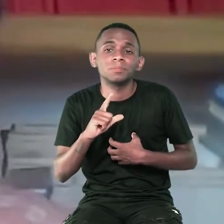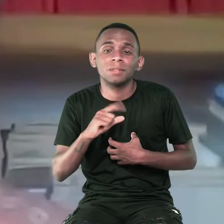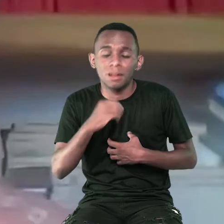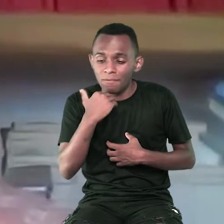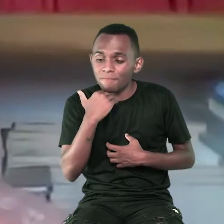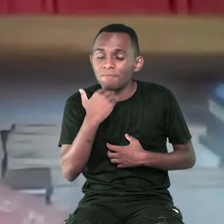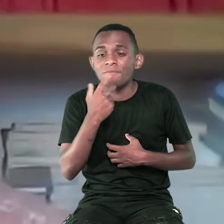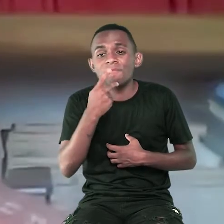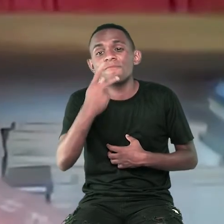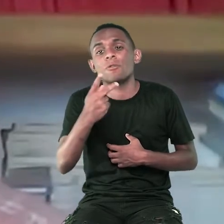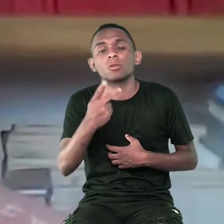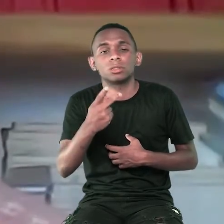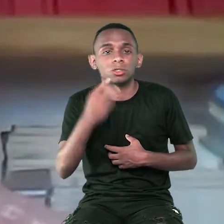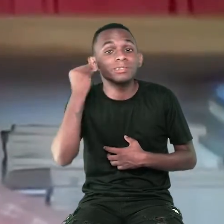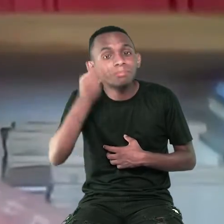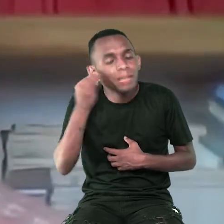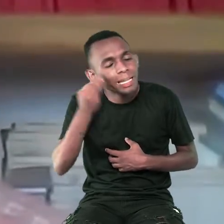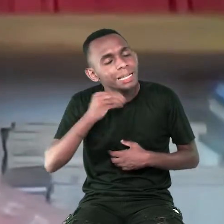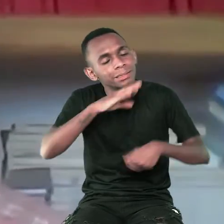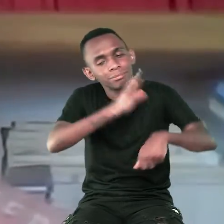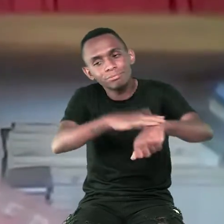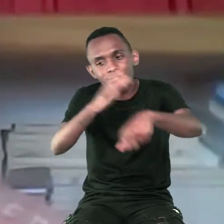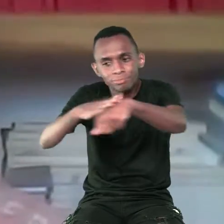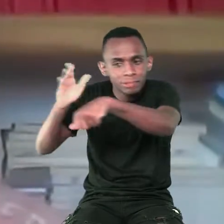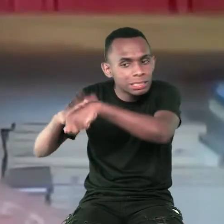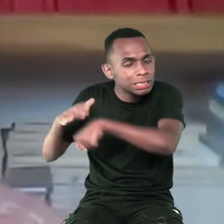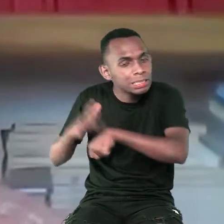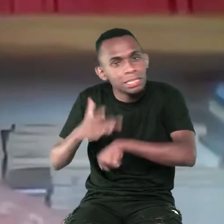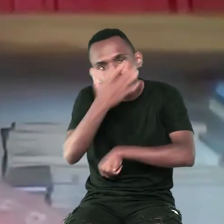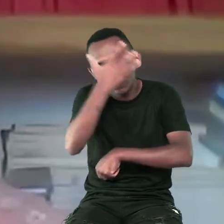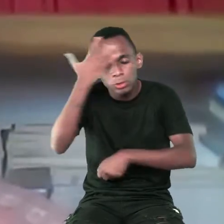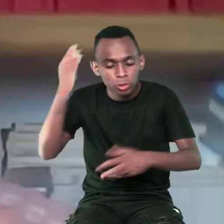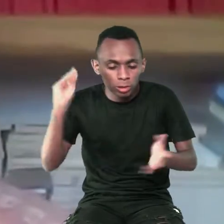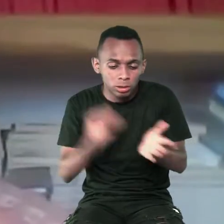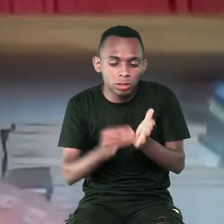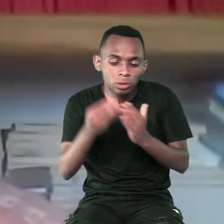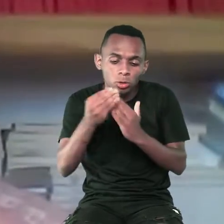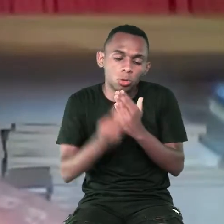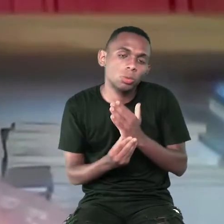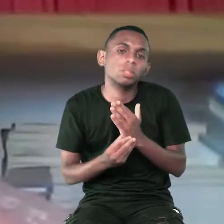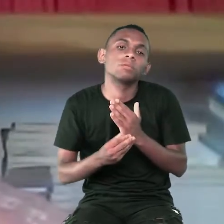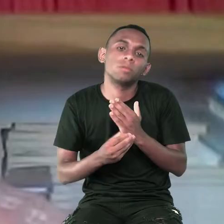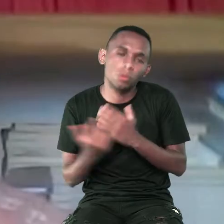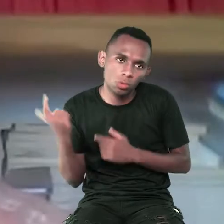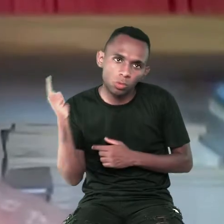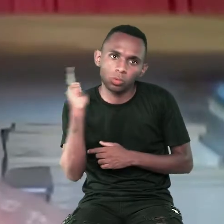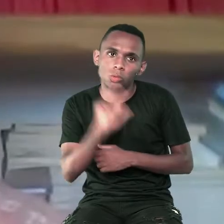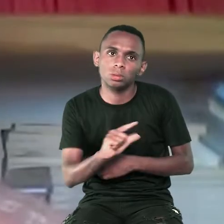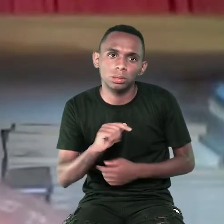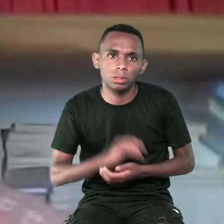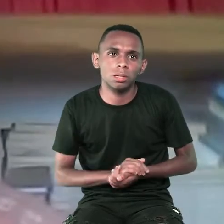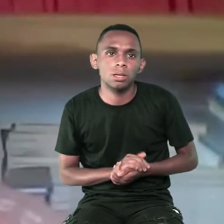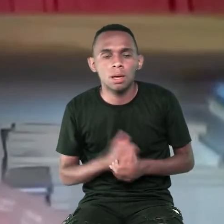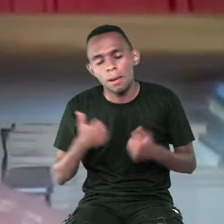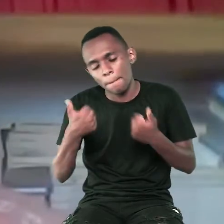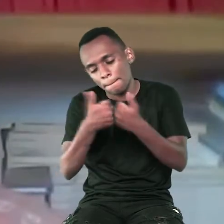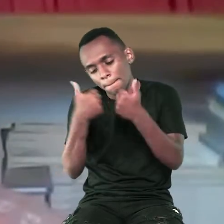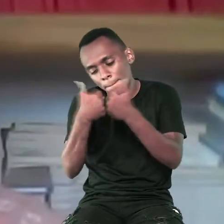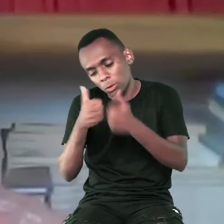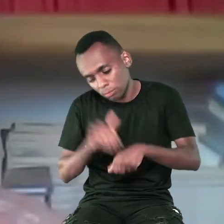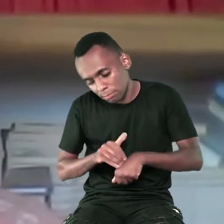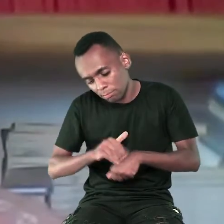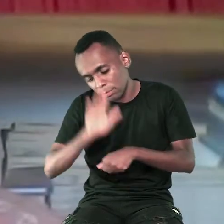voz delas no livro, né, colocar a experiência delas, assim, de uma forma mais próxima